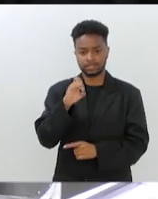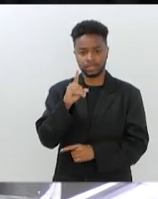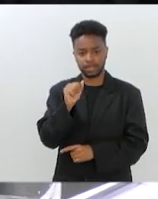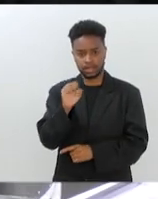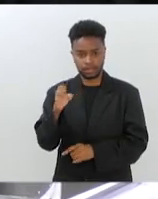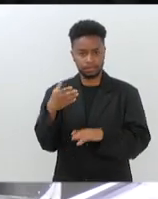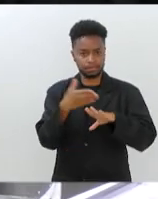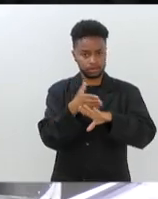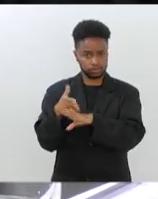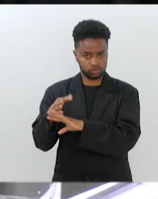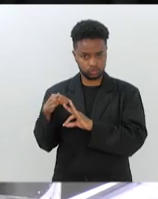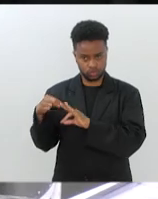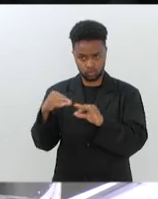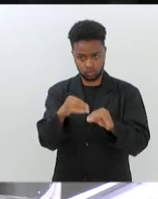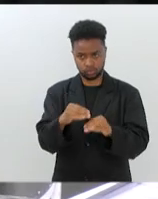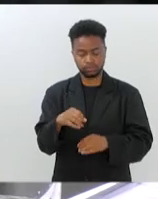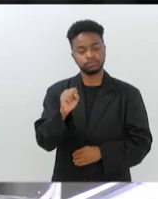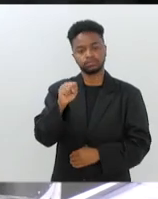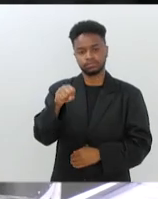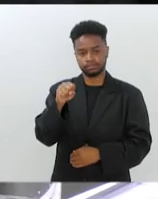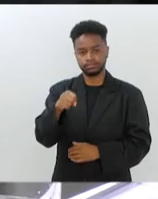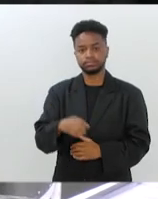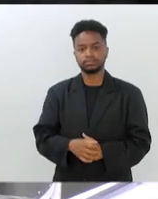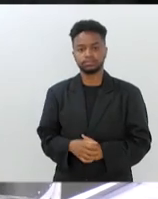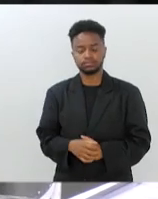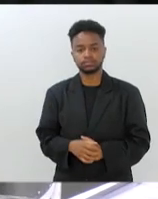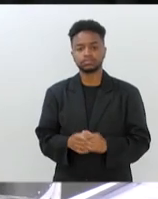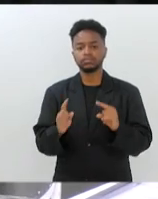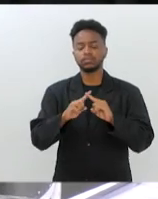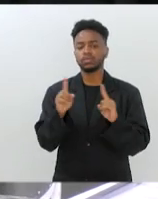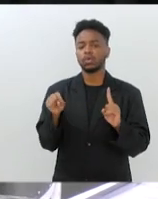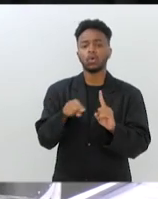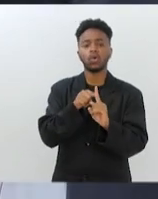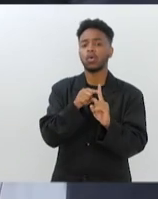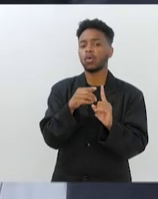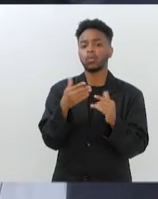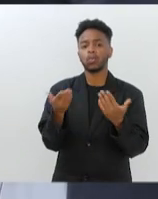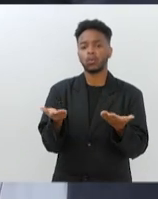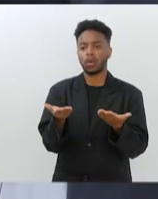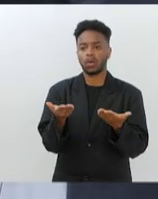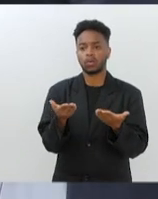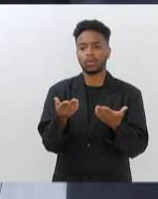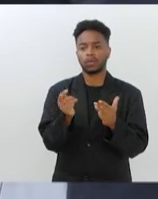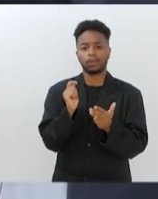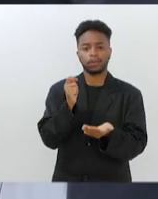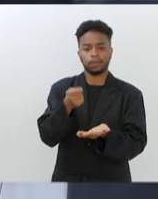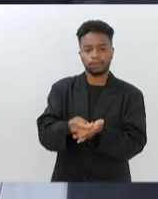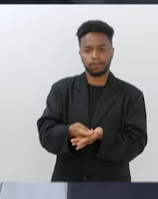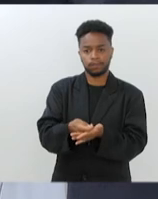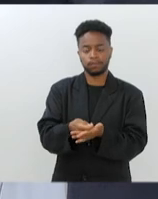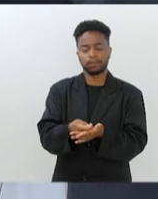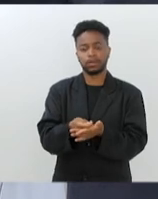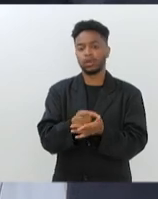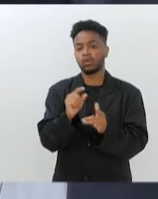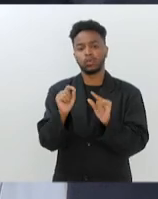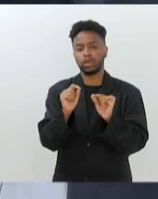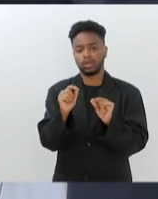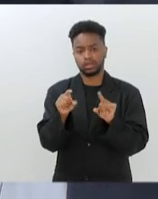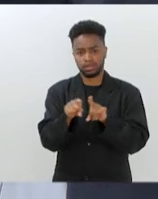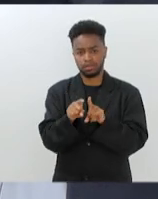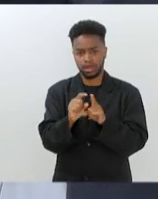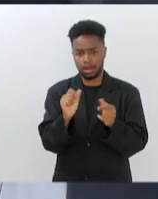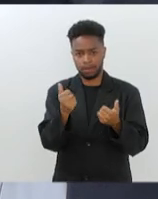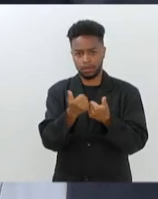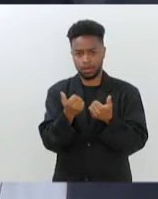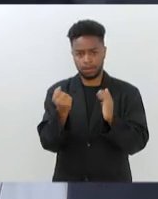presente nas etapas E aí o objetivo de Patrocinar essa Pag lân era o quê também fortalecer a